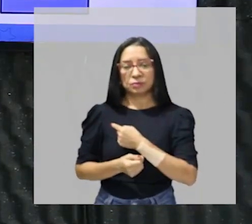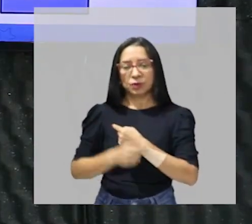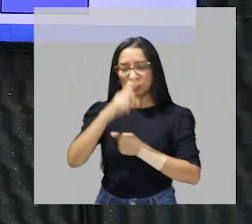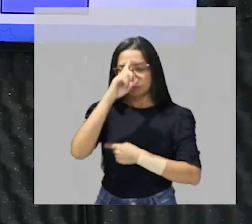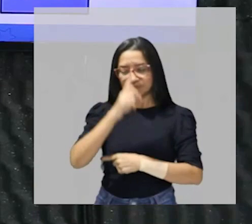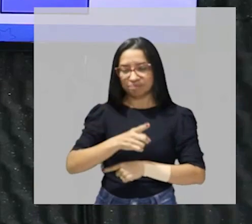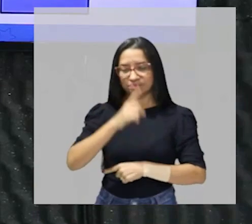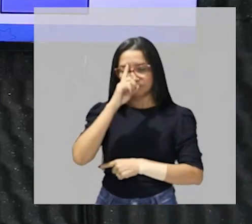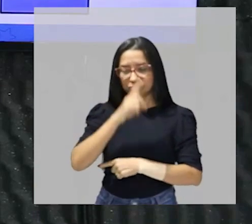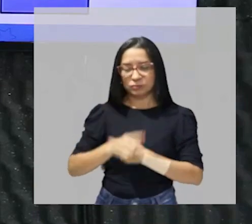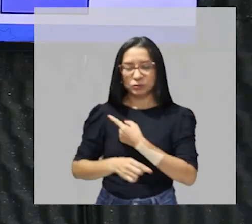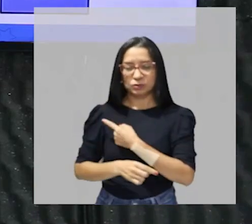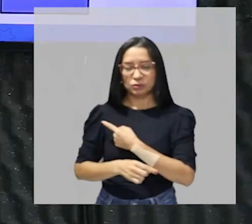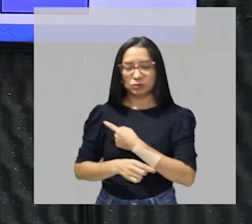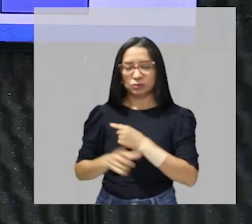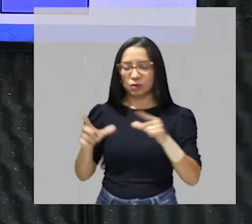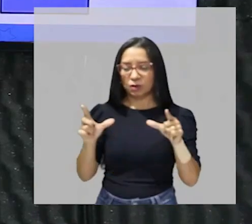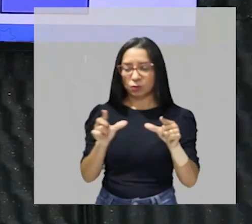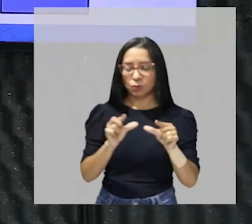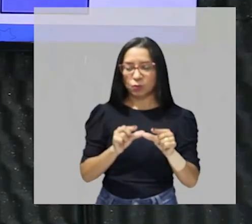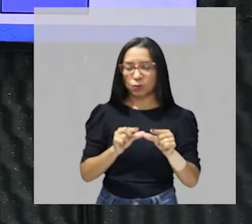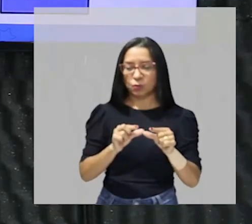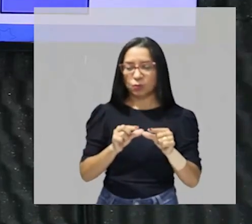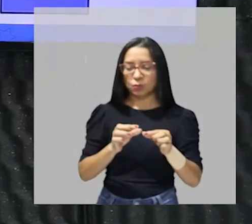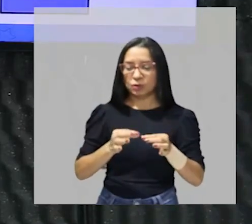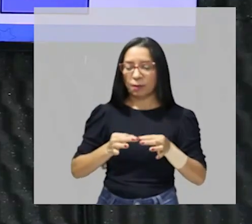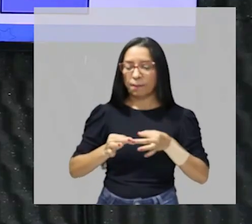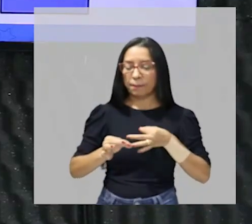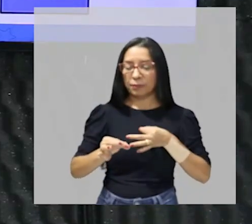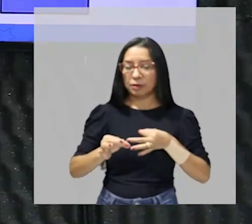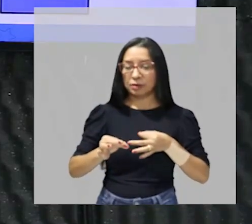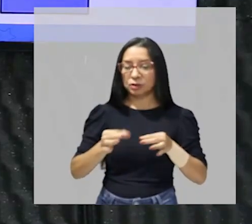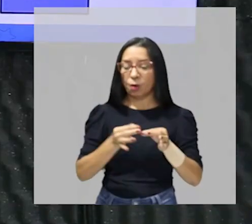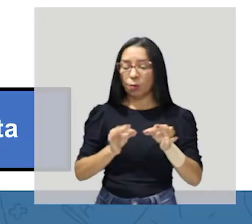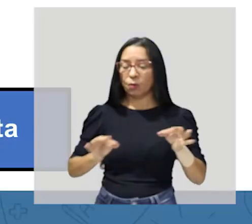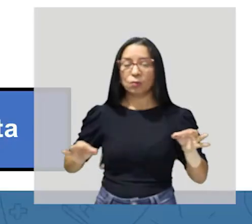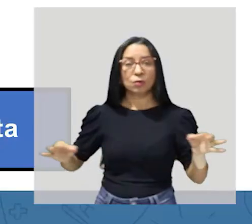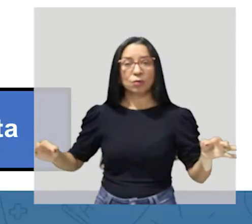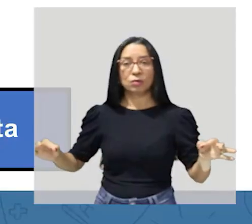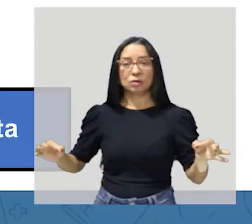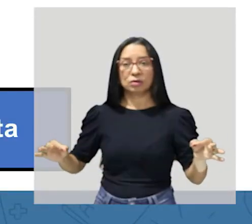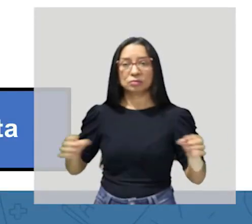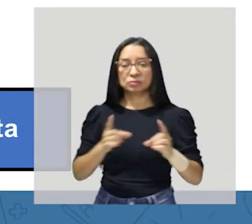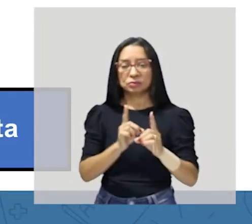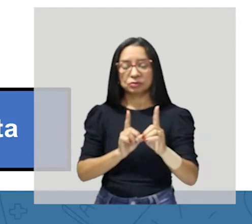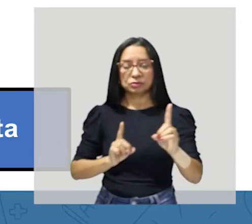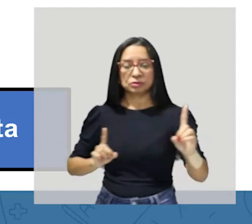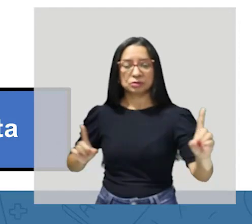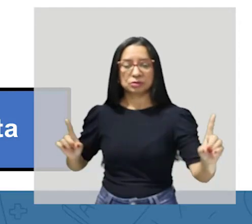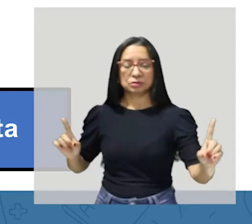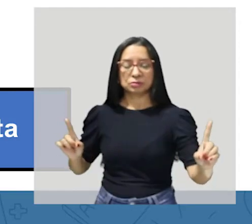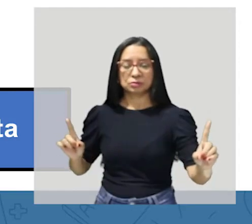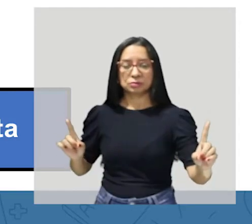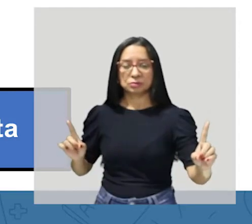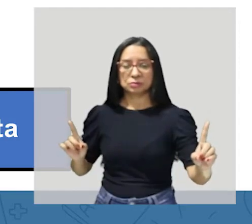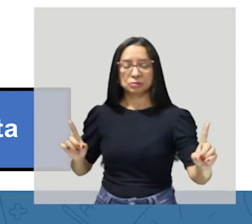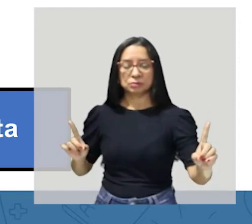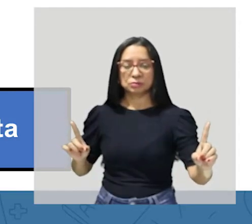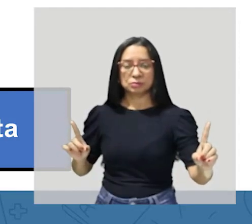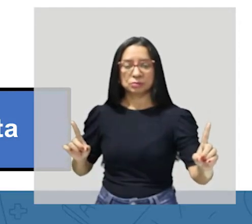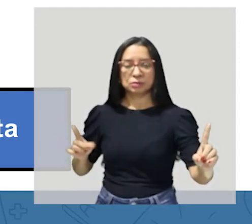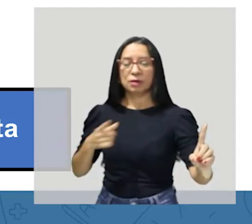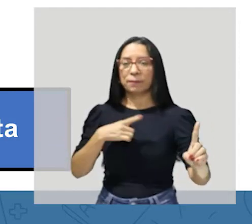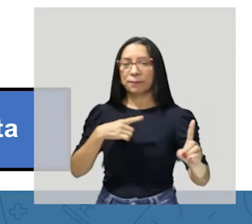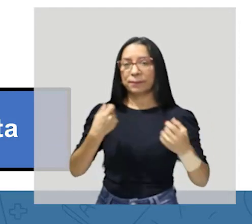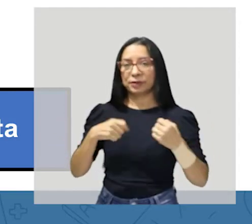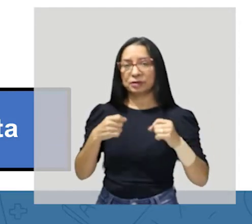Domínio é de curta, média ou longa distância? Domínio é uma luta de curta distância. Eu